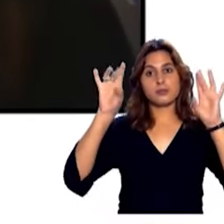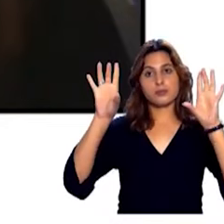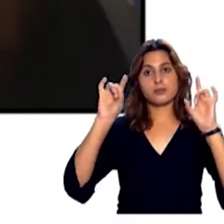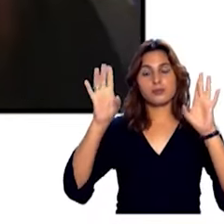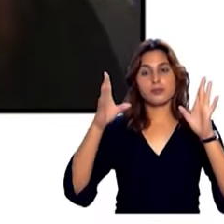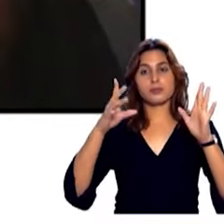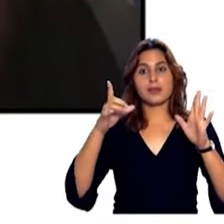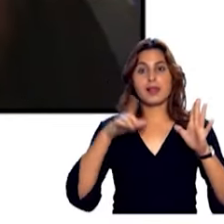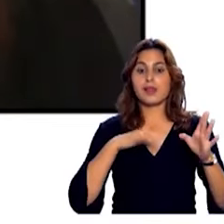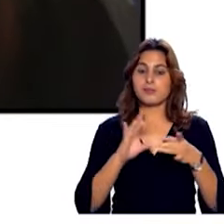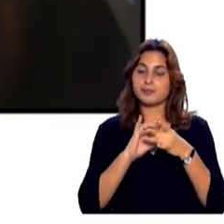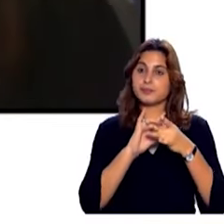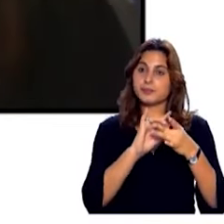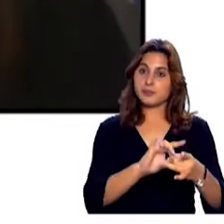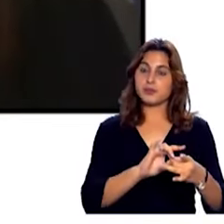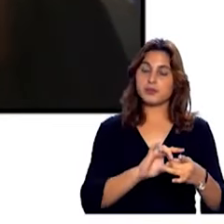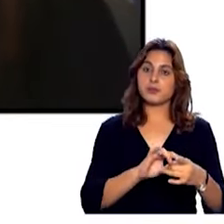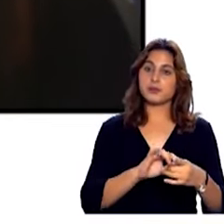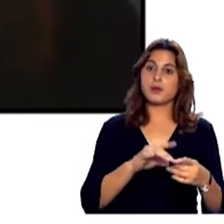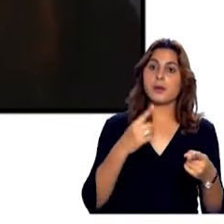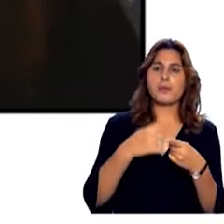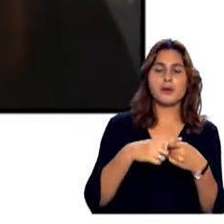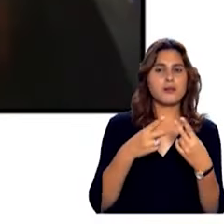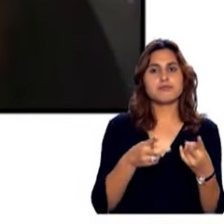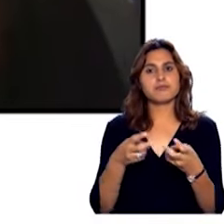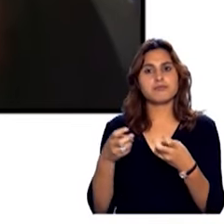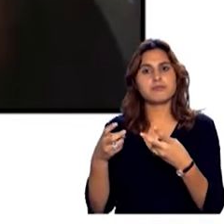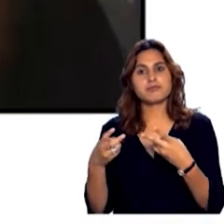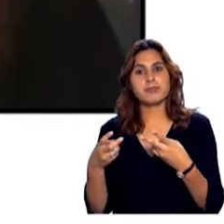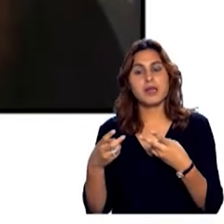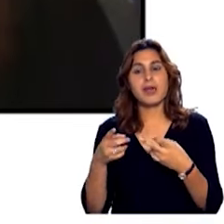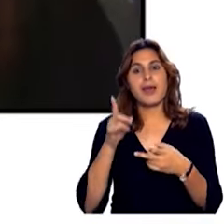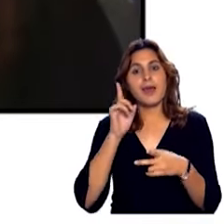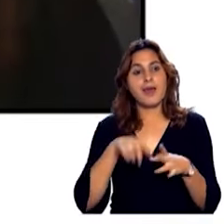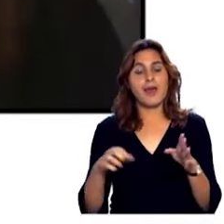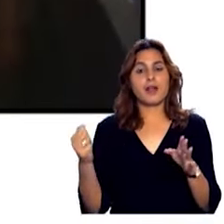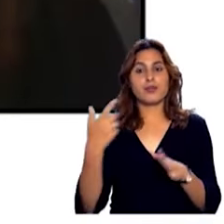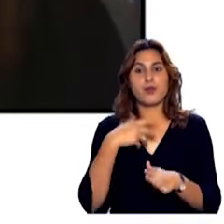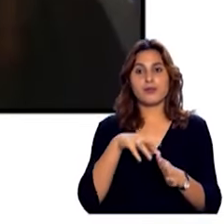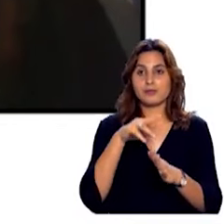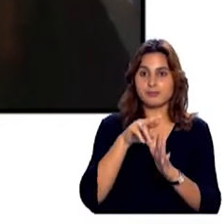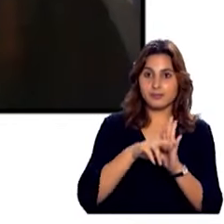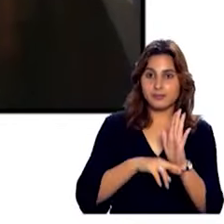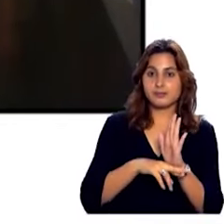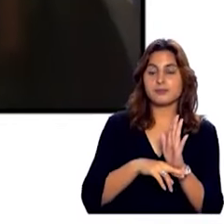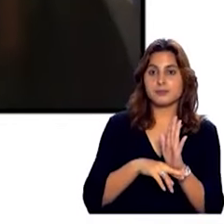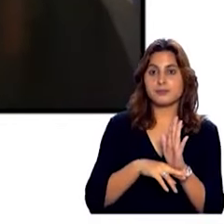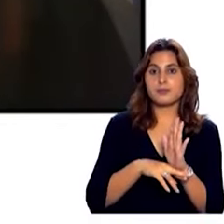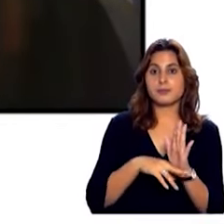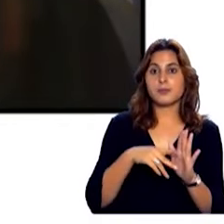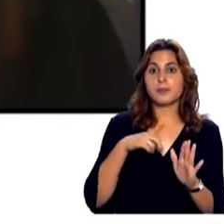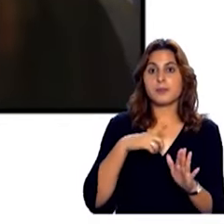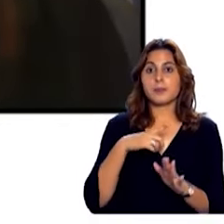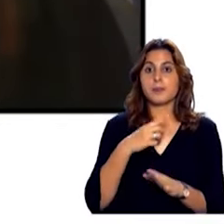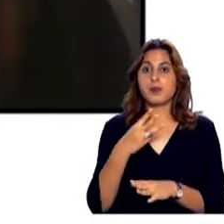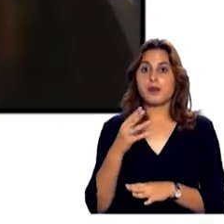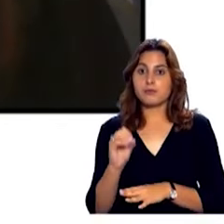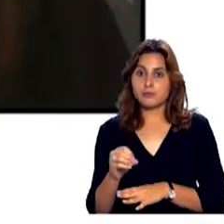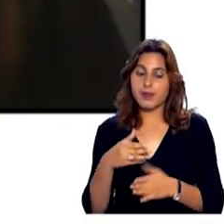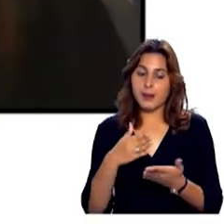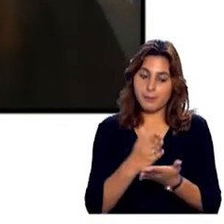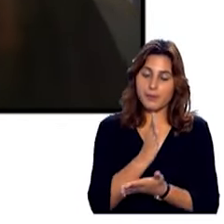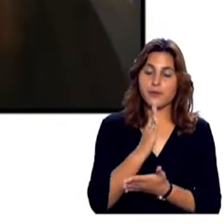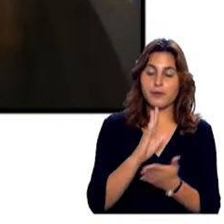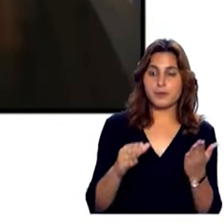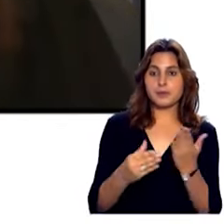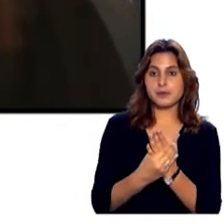vinculante Por que é que se percebe isso por causa da nova redação eh que seria dada ao 1030 em sendo aprovado o processo em o